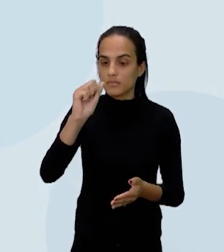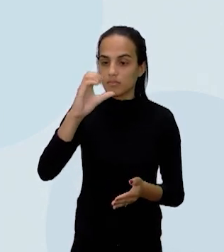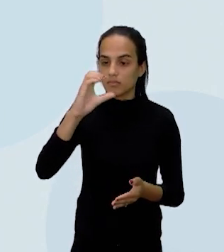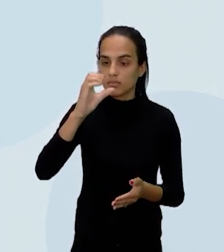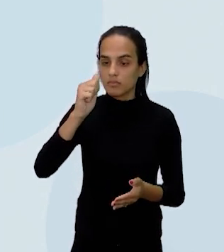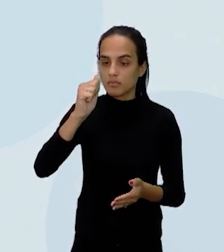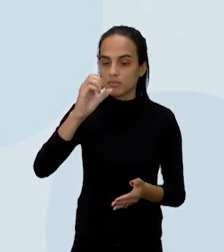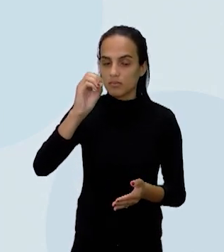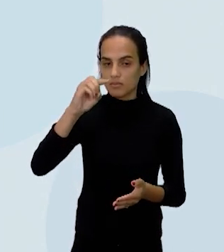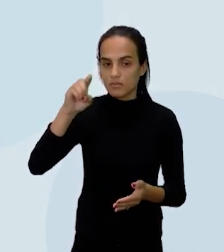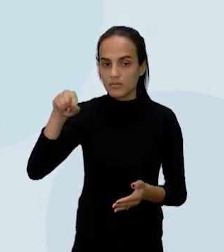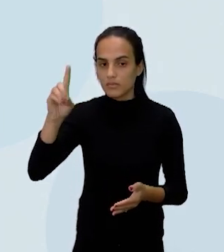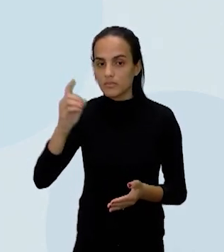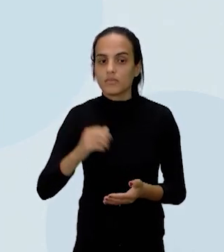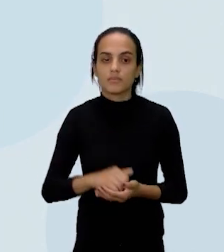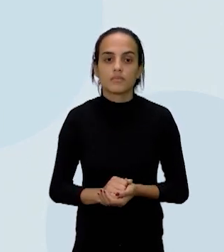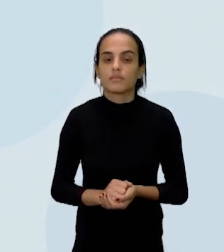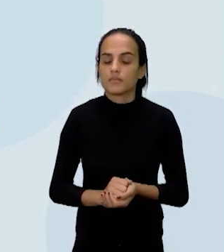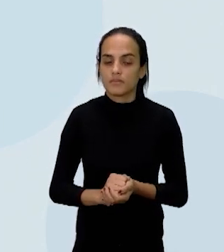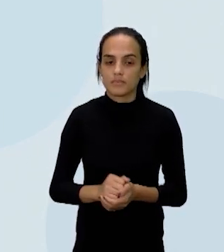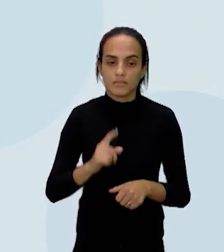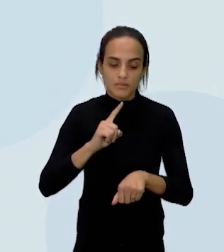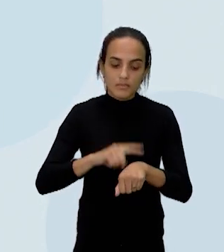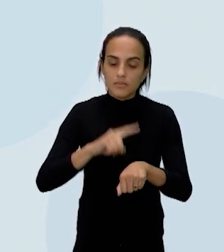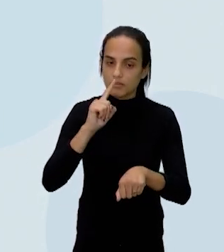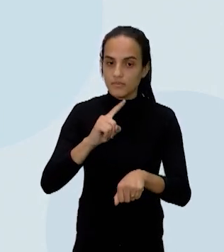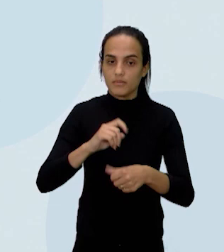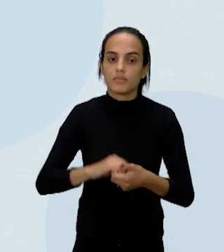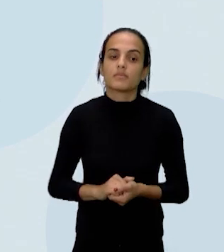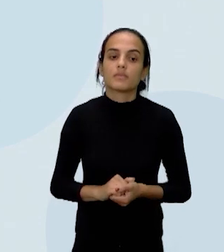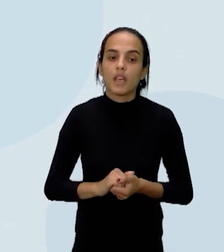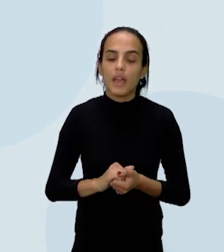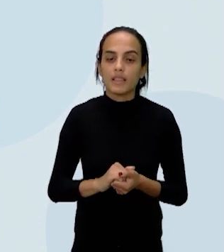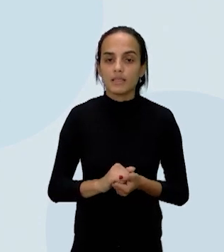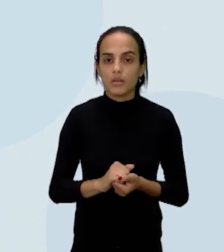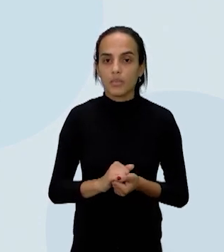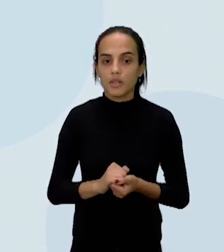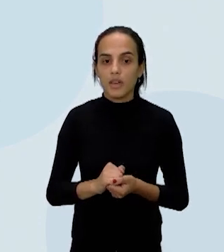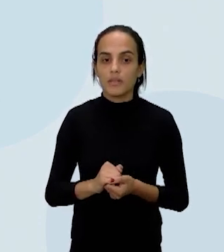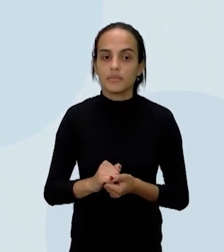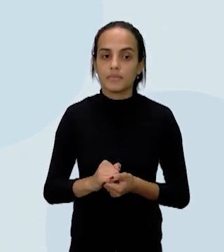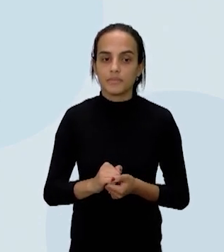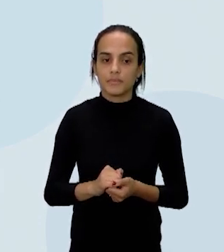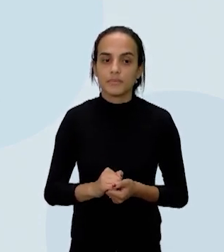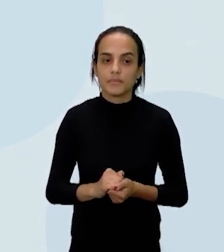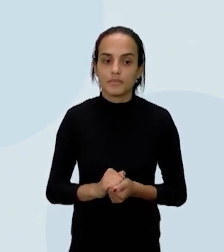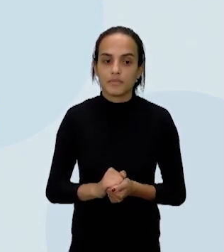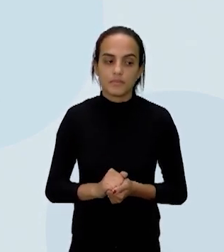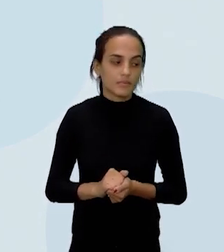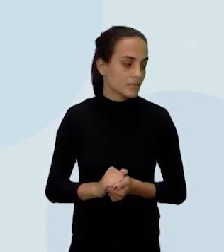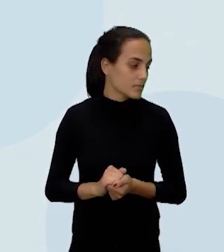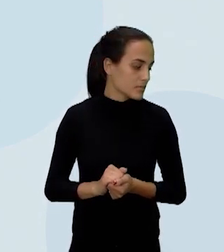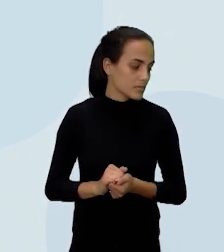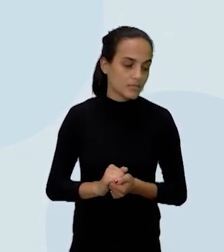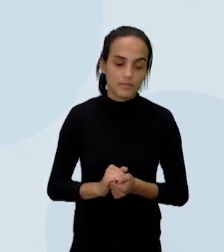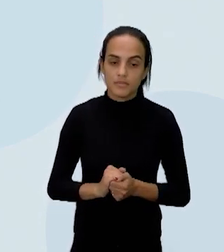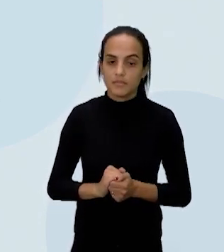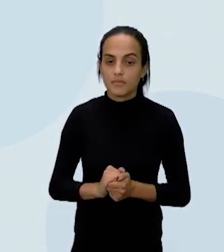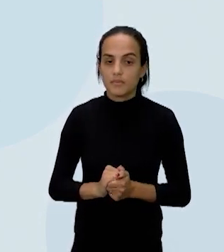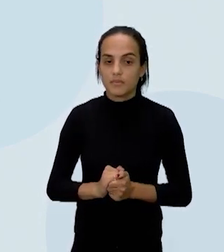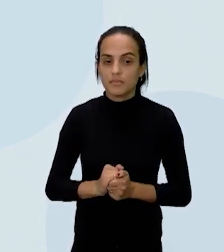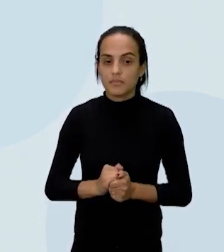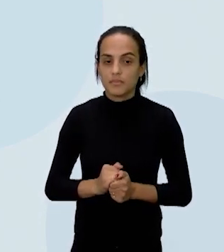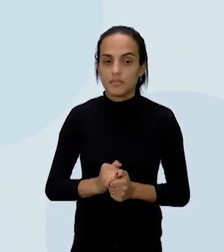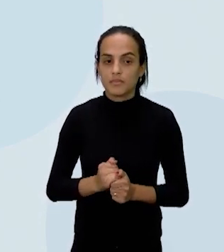ocorrem simultaneamente. A reação direta é a que vai do reagente para o produto. E